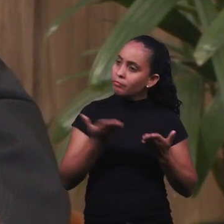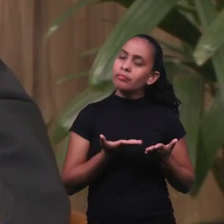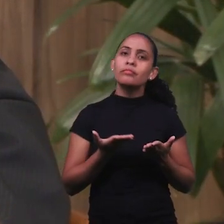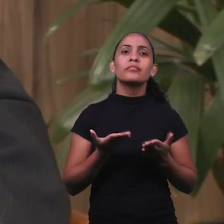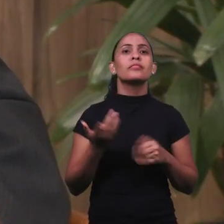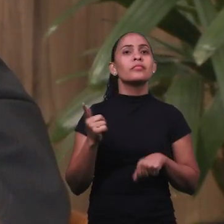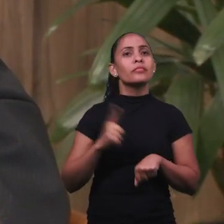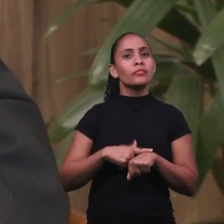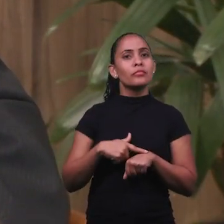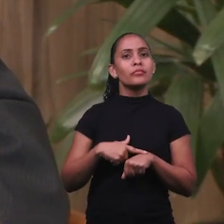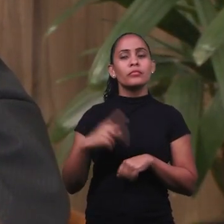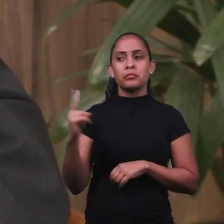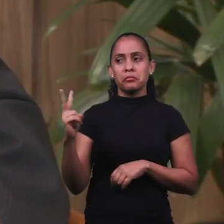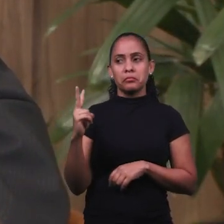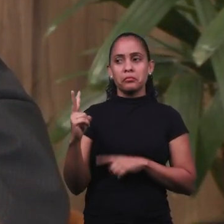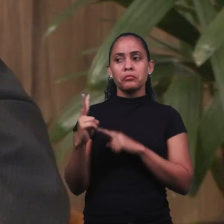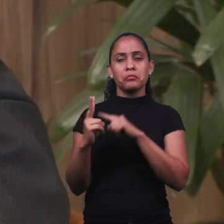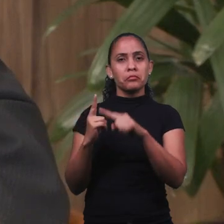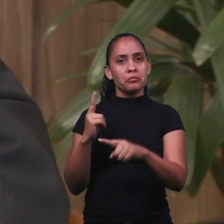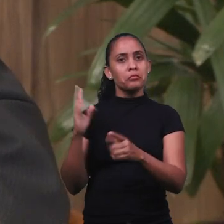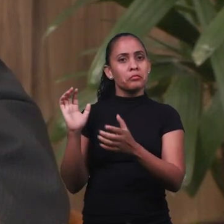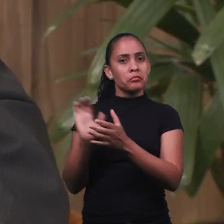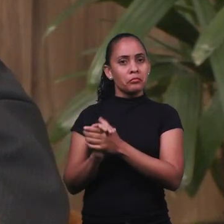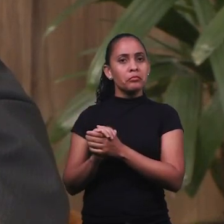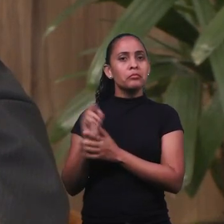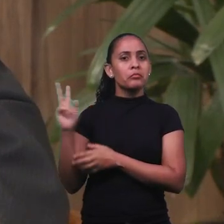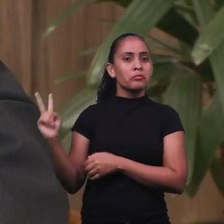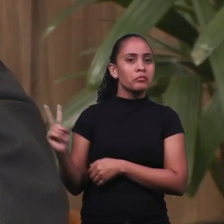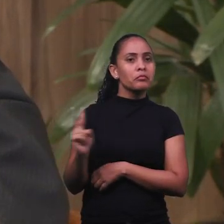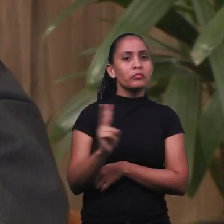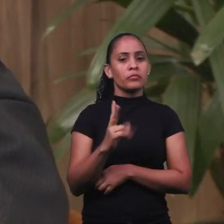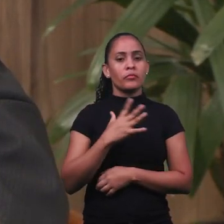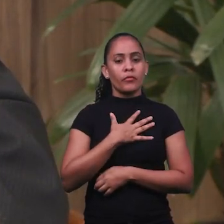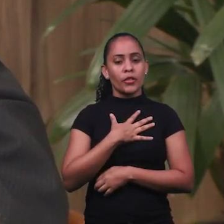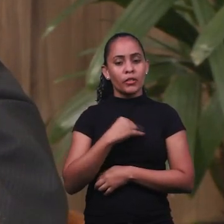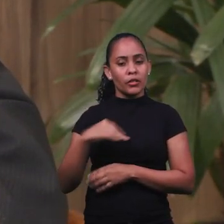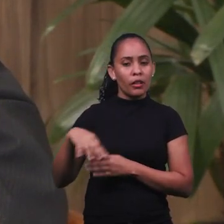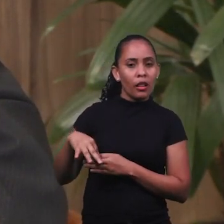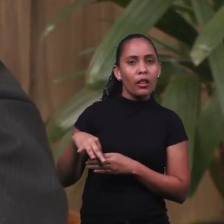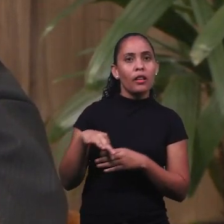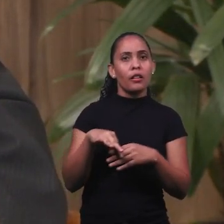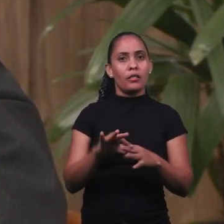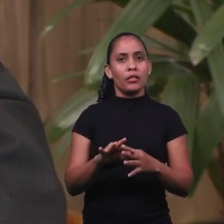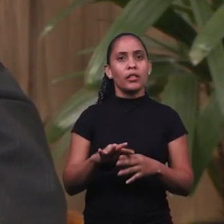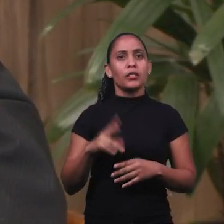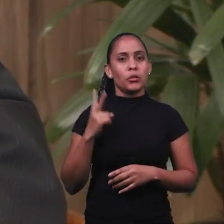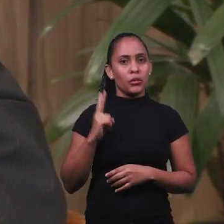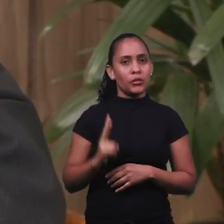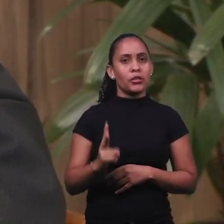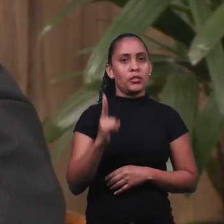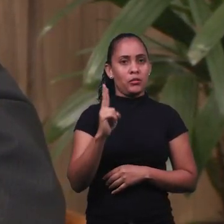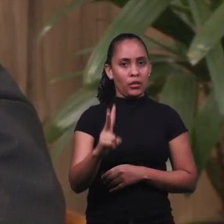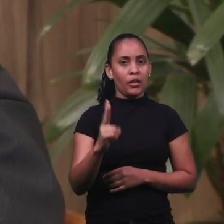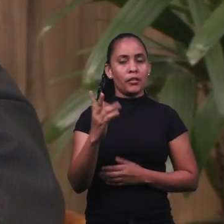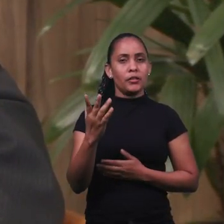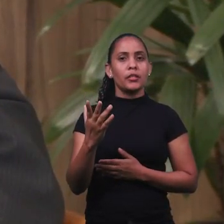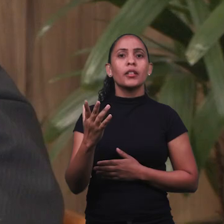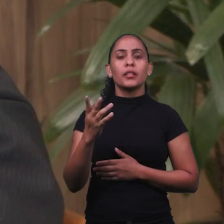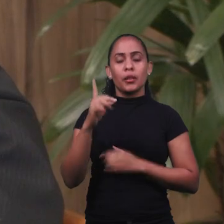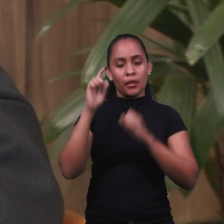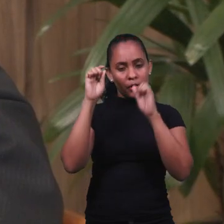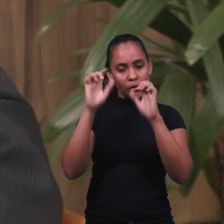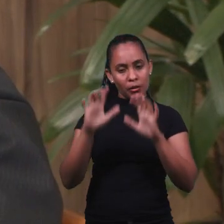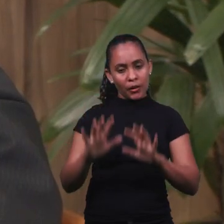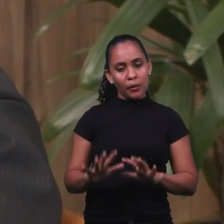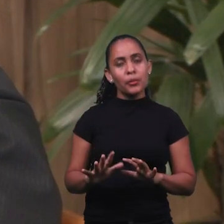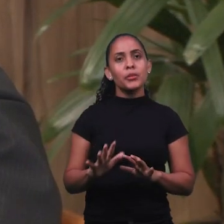desse dia, irmã Vera, irmão José, o esposo, começaram a ir à igreja, levar os filhos, permaneceram, estão ali sendo sustentados pelo Senhor a